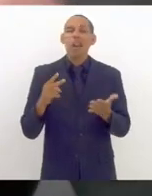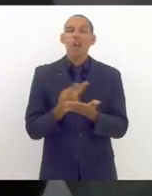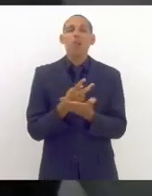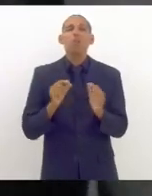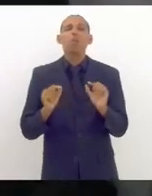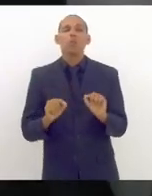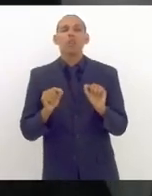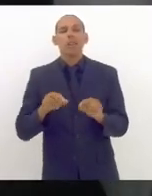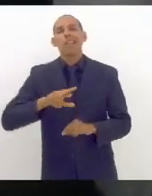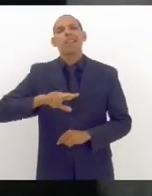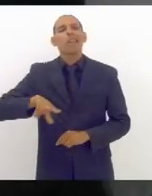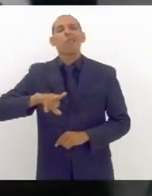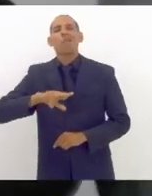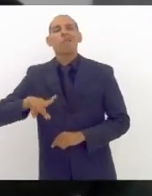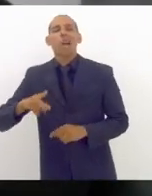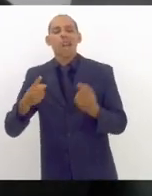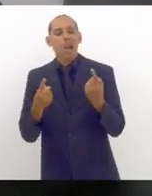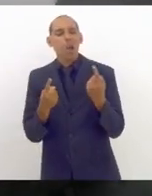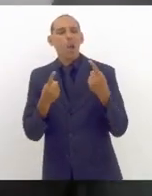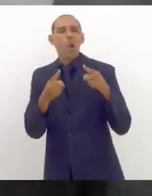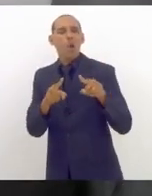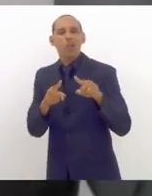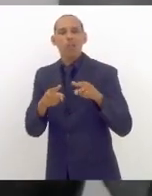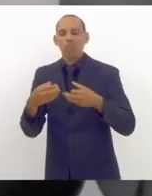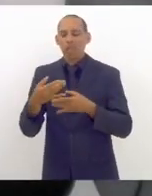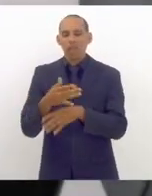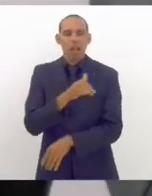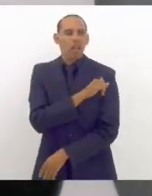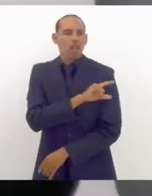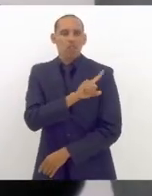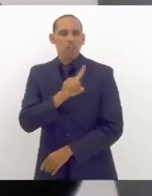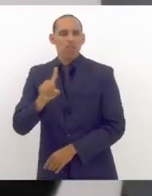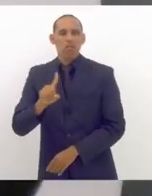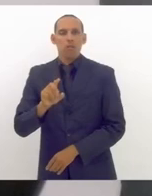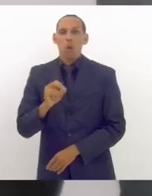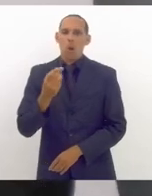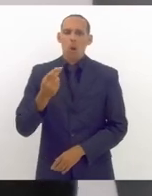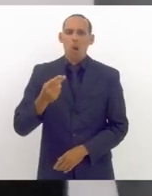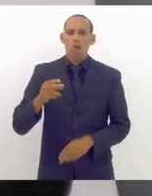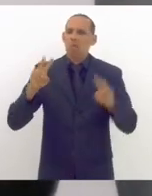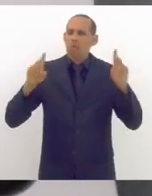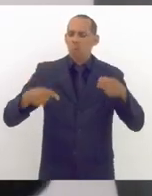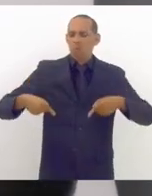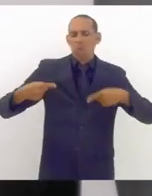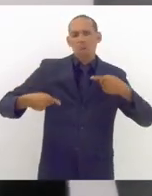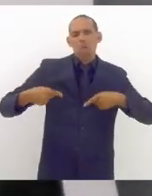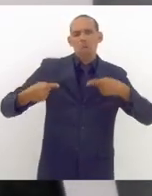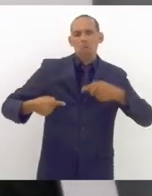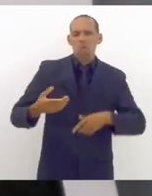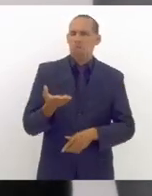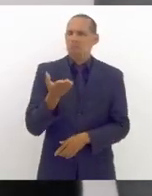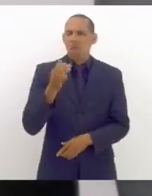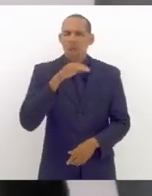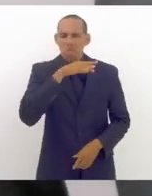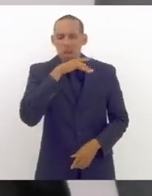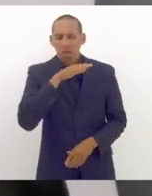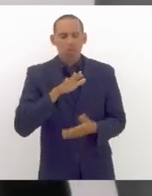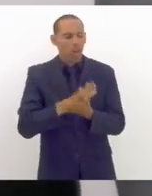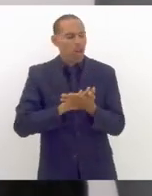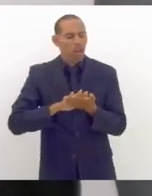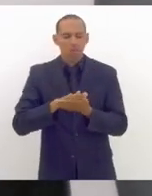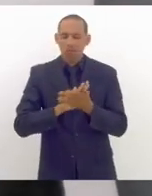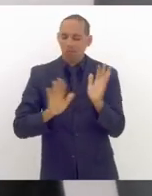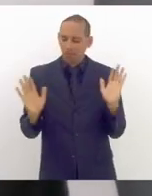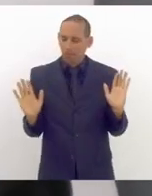não é um levante contra a cidade do Rio uma questão política colocando Socorro malvado Não é nada disso